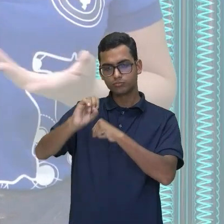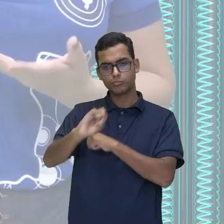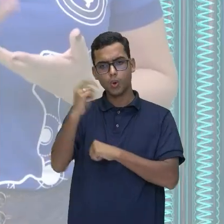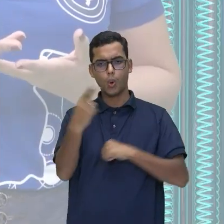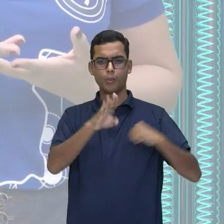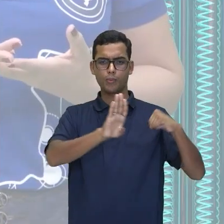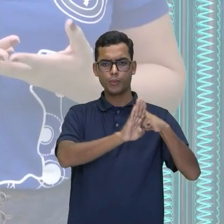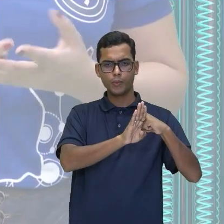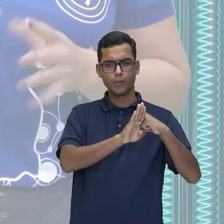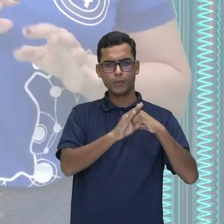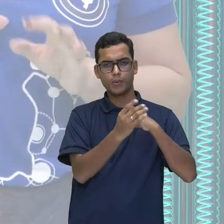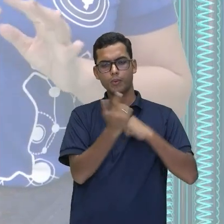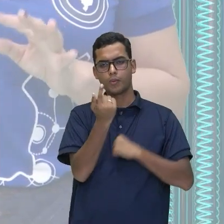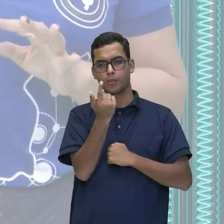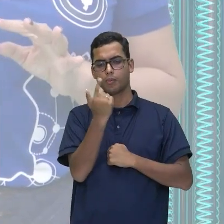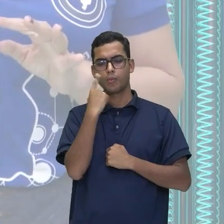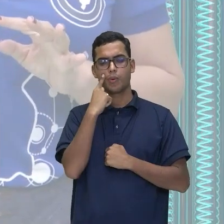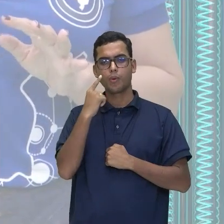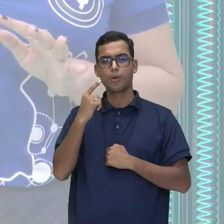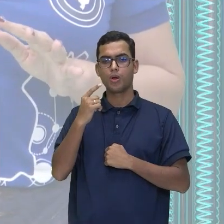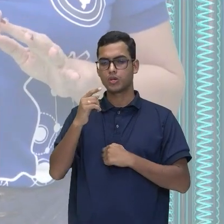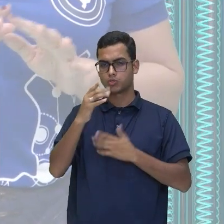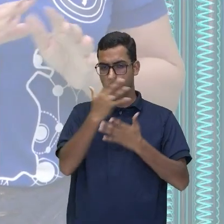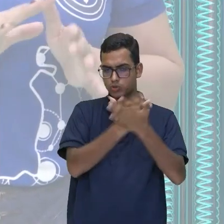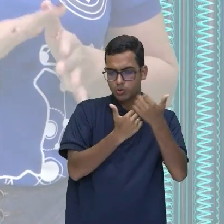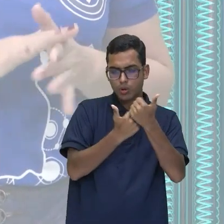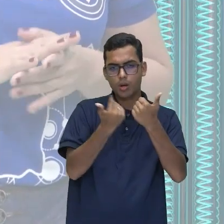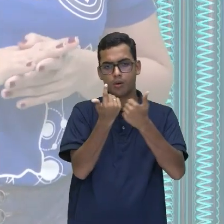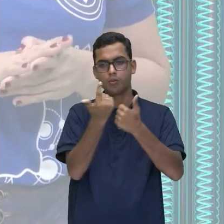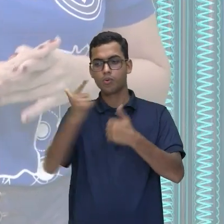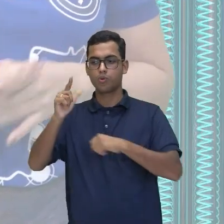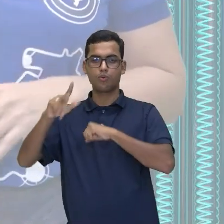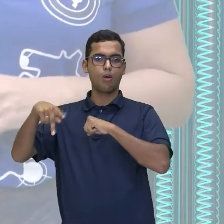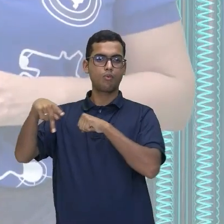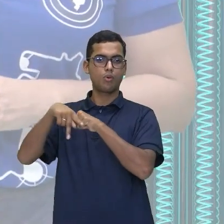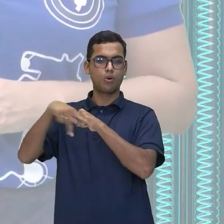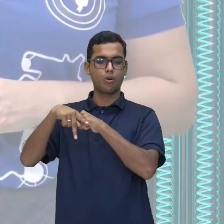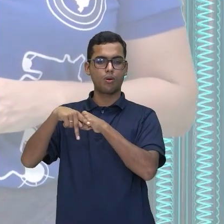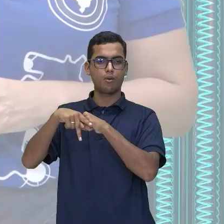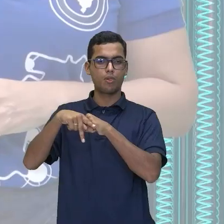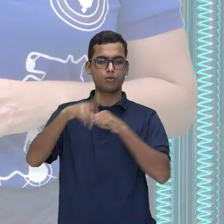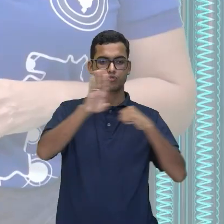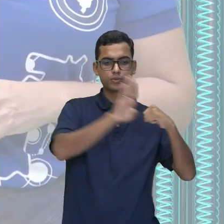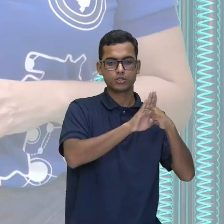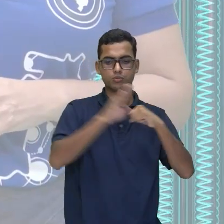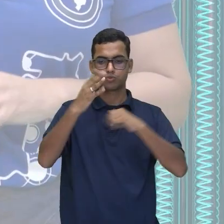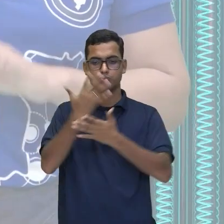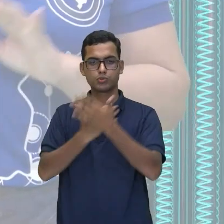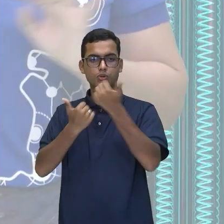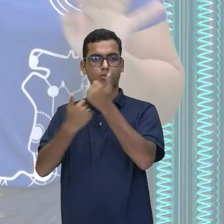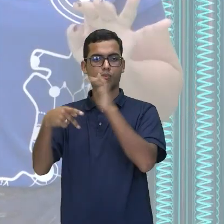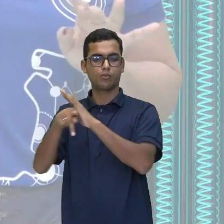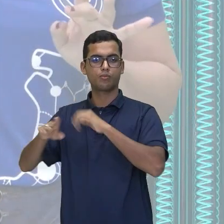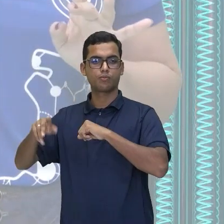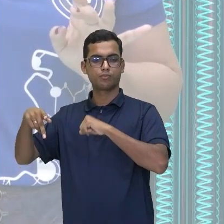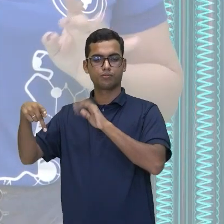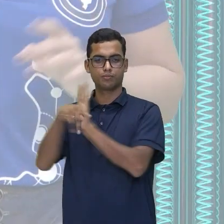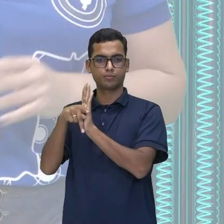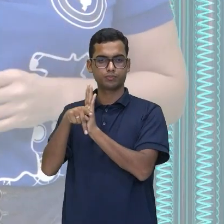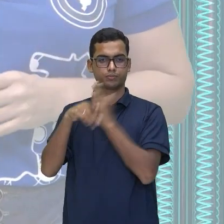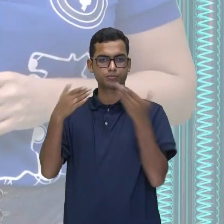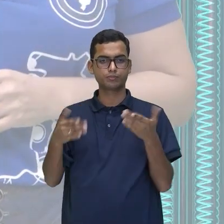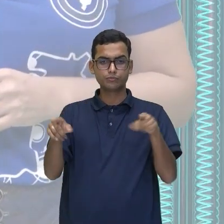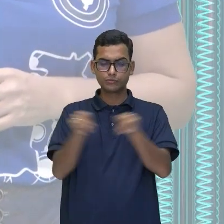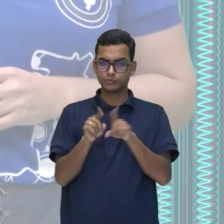substantivo por um pronome. Tem que prestar atenção, tá bom? Todas as vezes que eu precisar tirar o we da minha